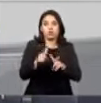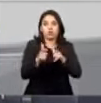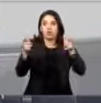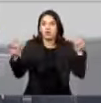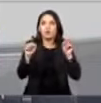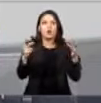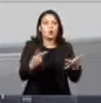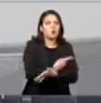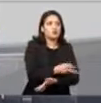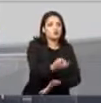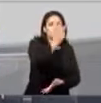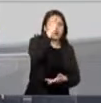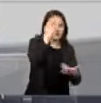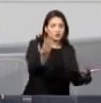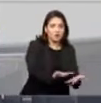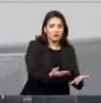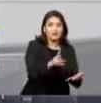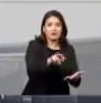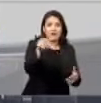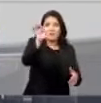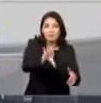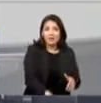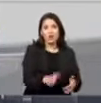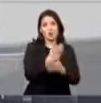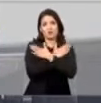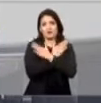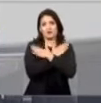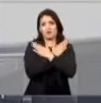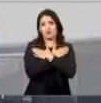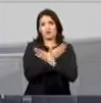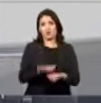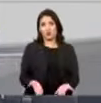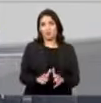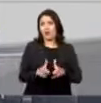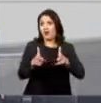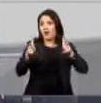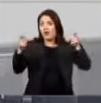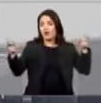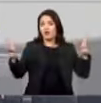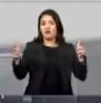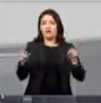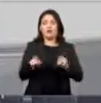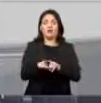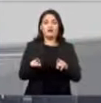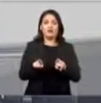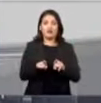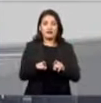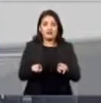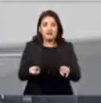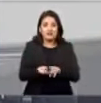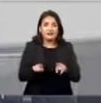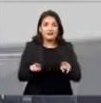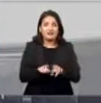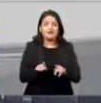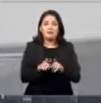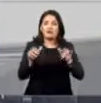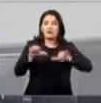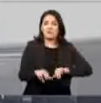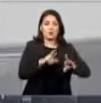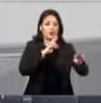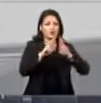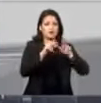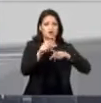é desempregar mais e mais trabalhadores e precarizar as relações de trabalho do mundo